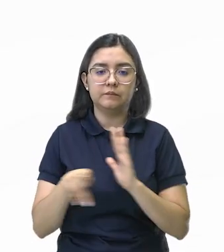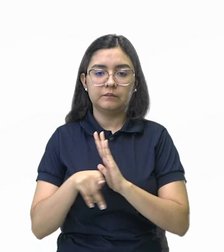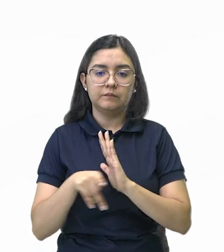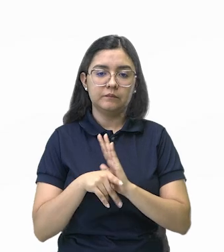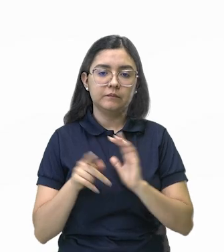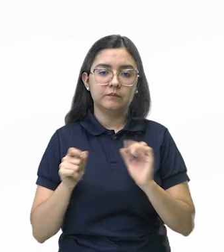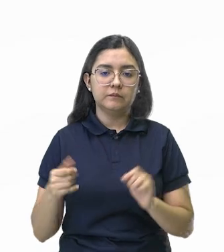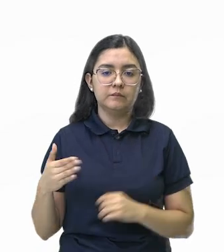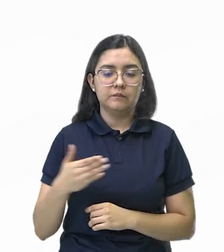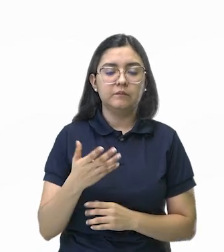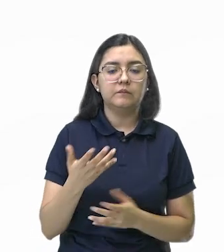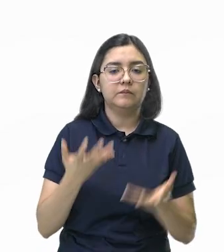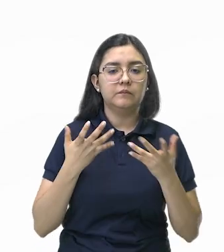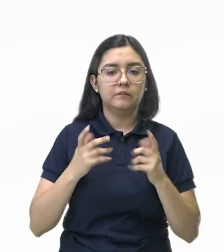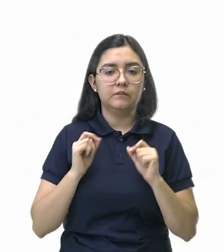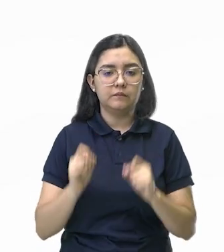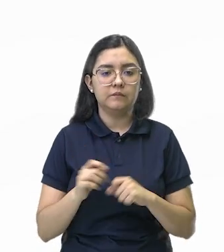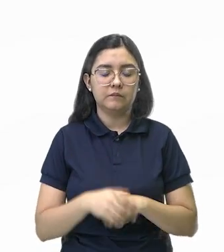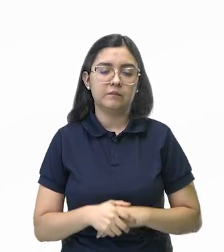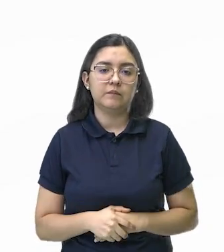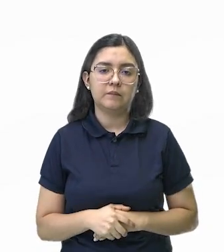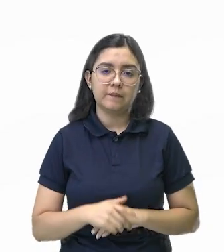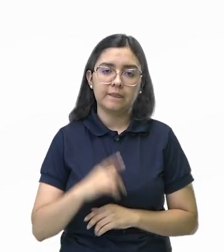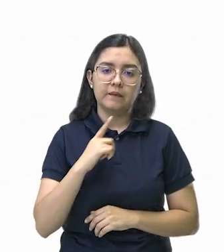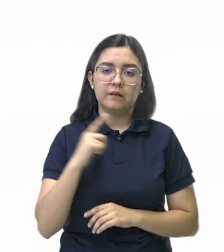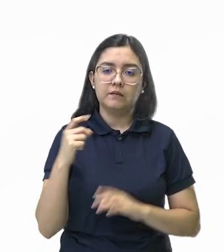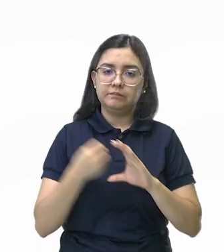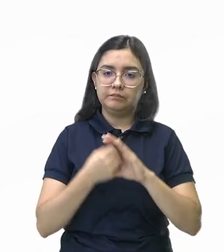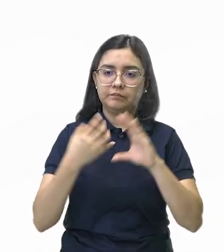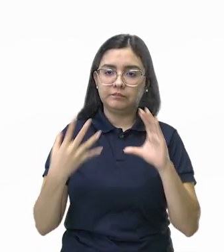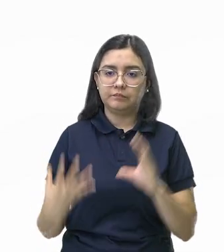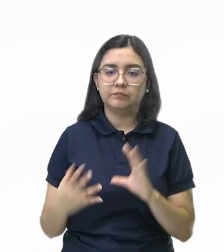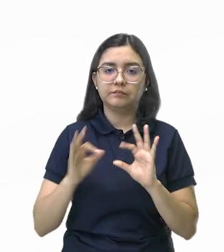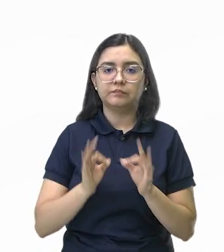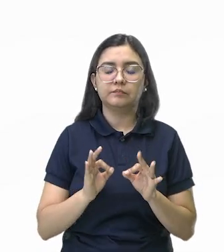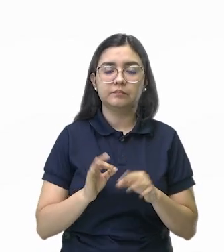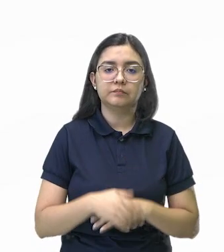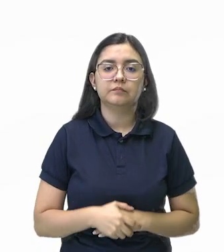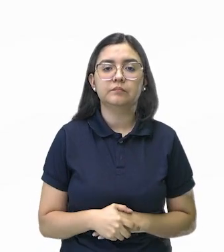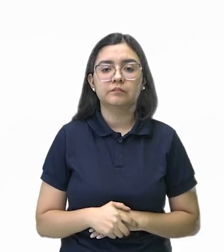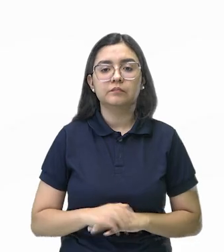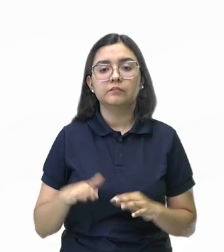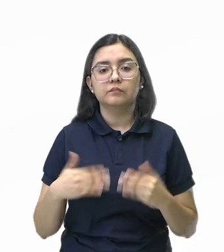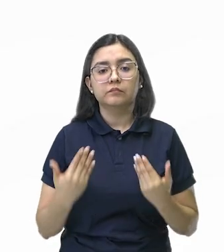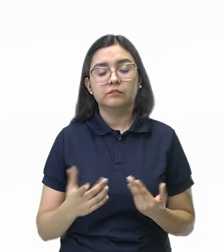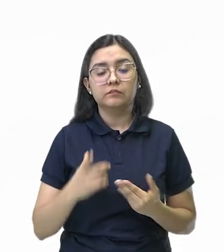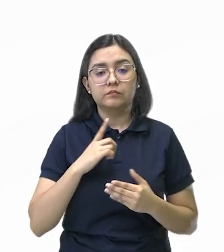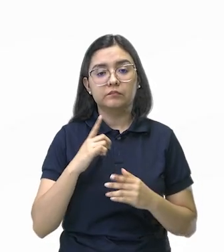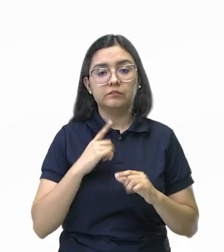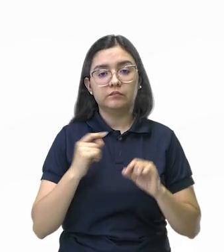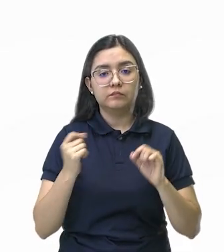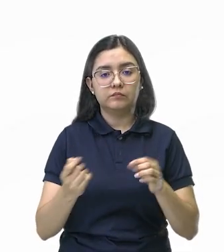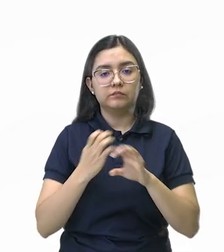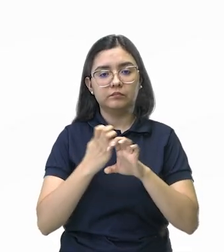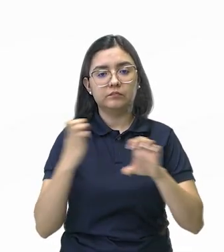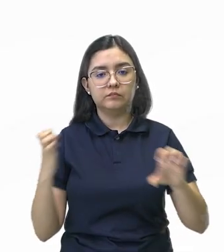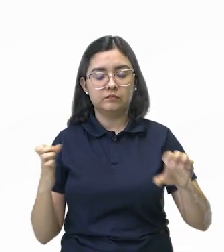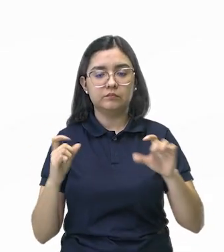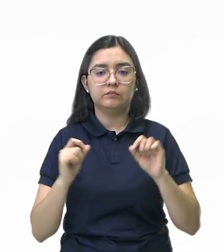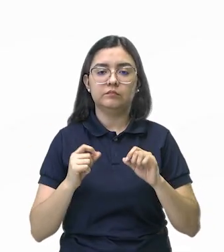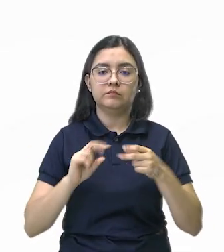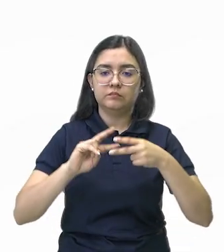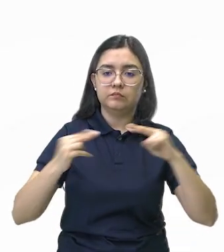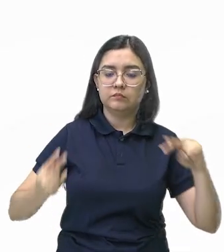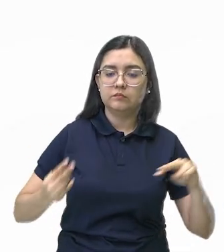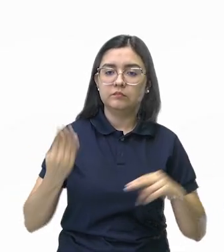que a gente quer que receba determinada característica, certo? Bom, com essa engenharia genética, com a